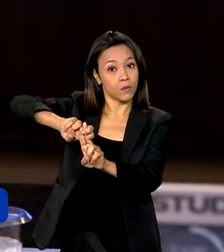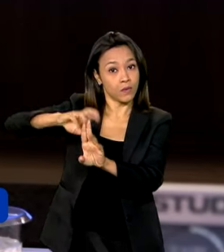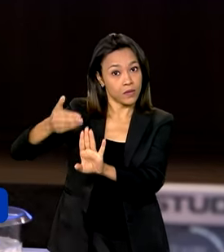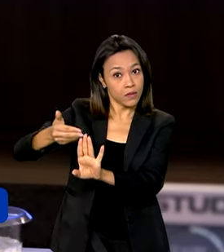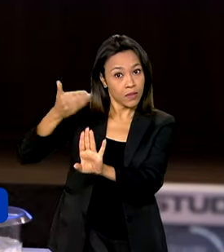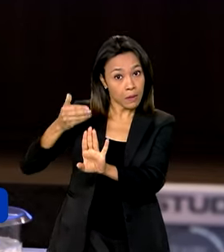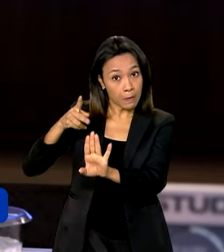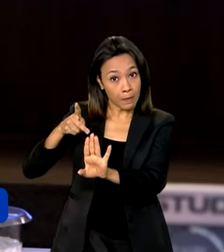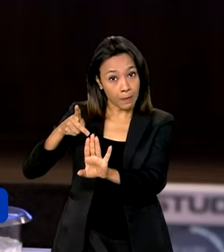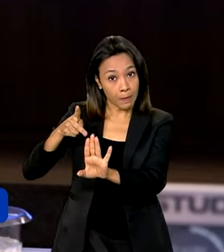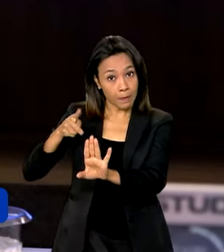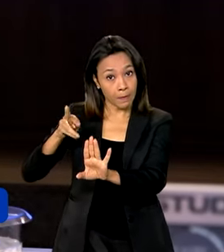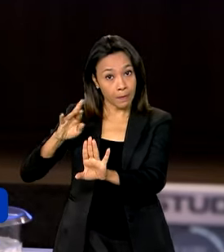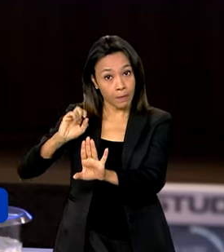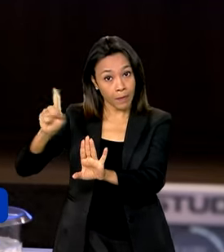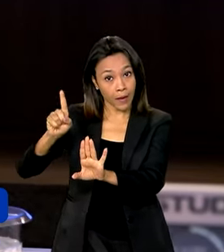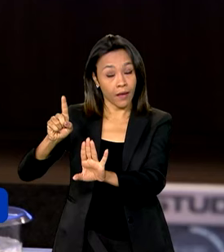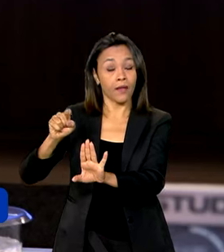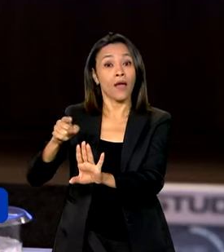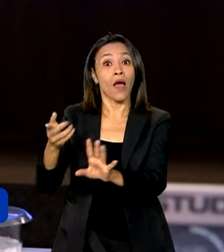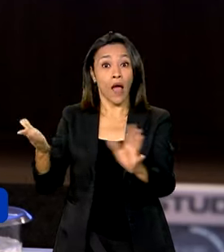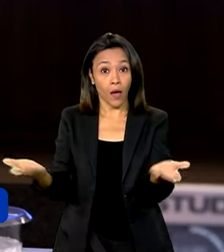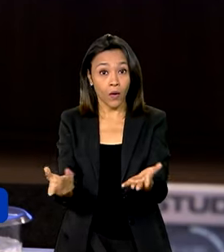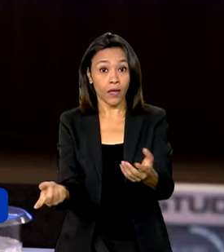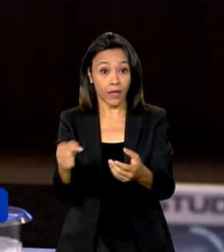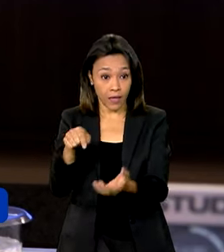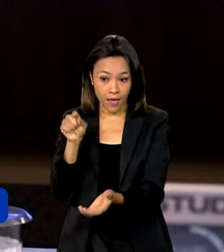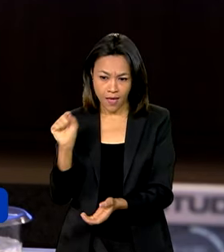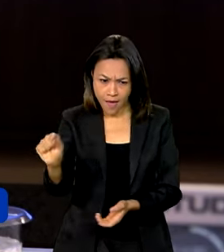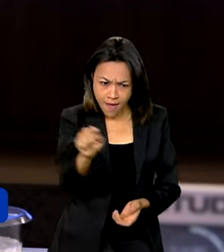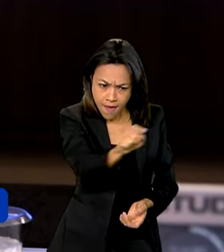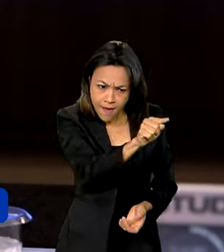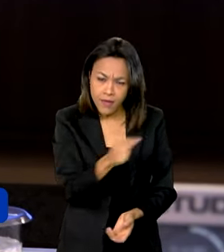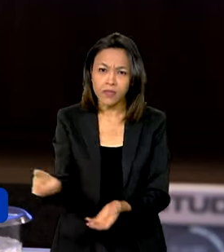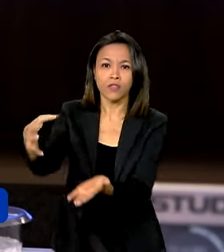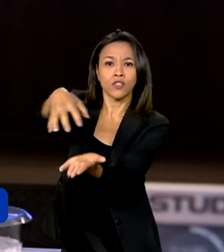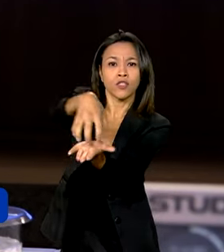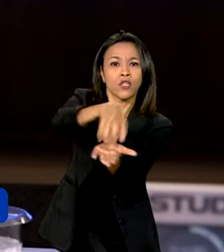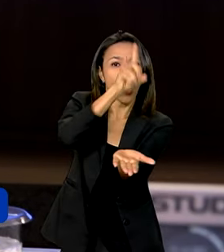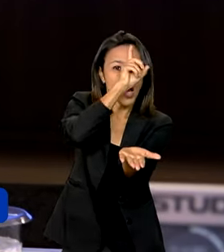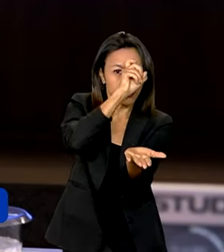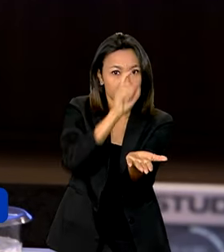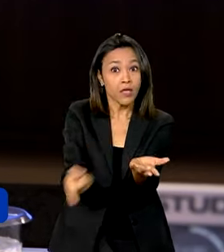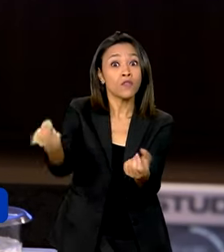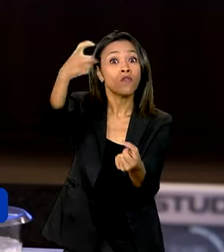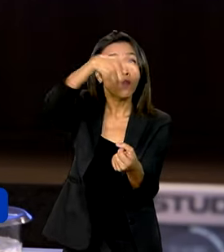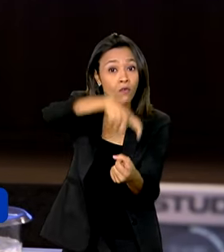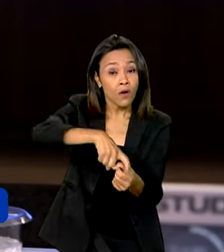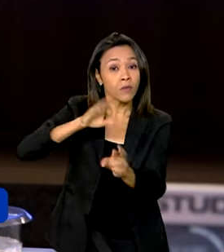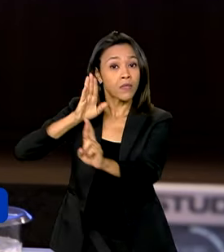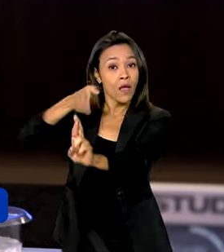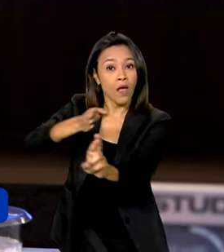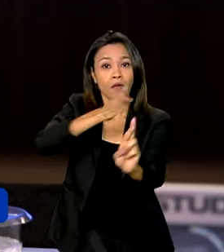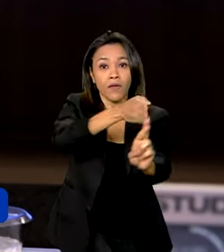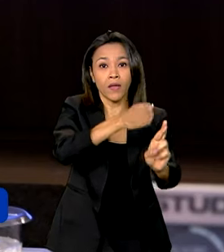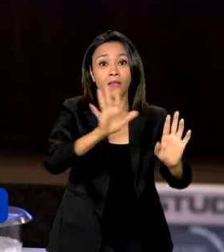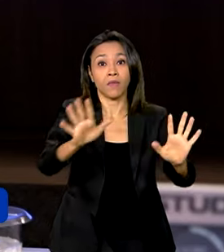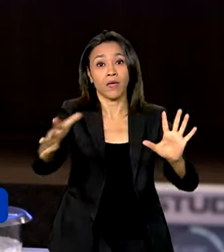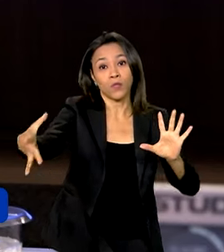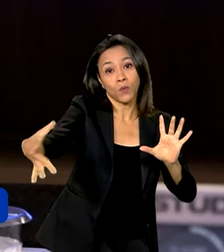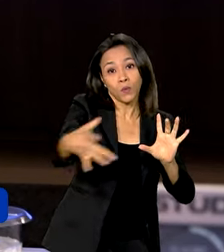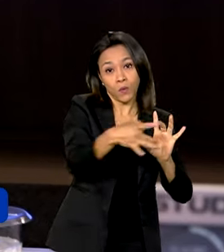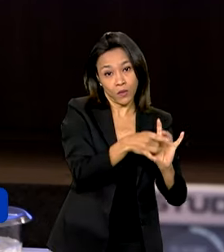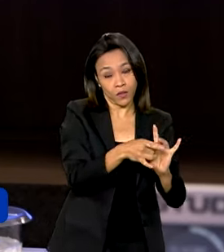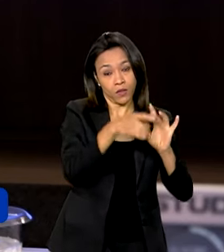é que esses hospitais voltem a ser hospitais de referência mas plenamente integrados ao sistema